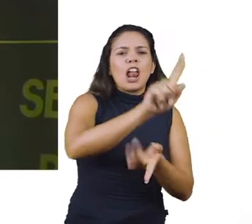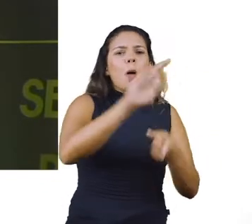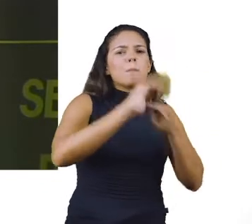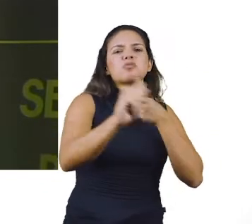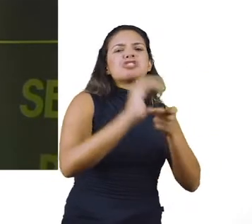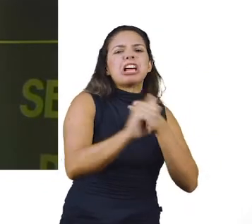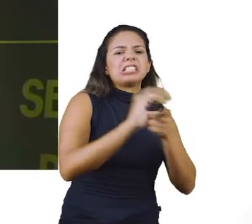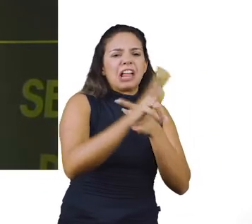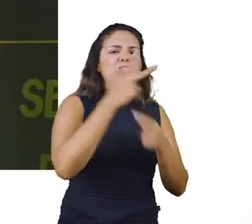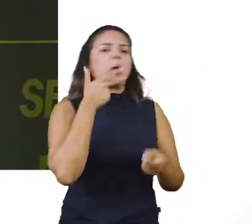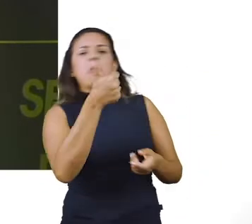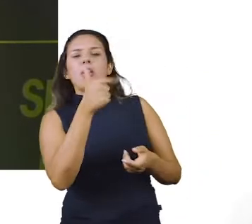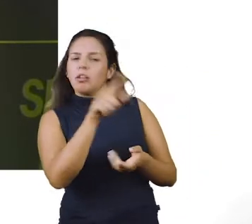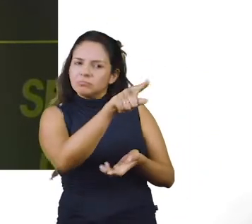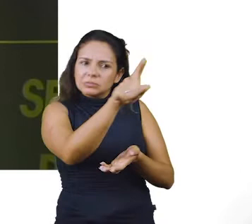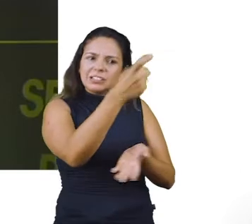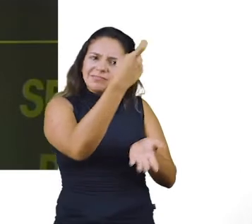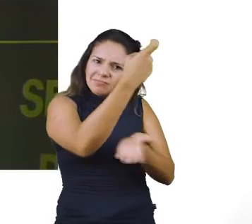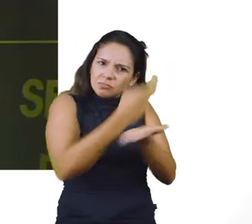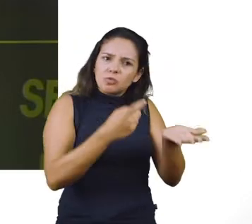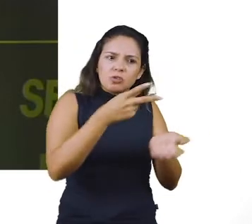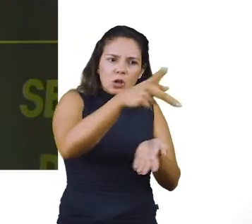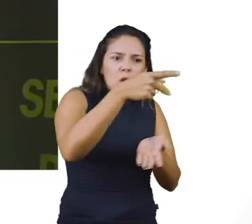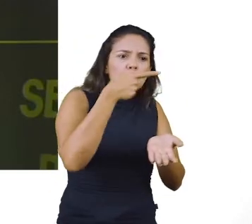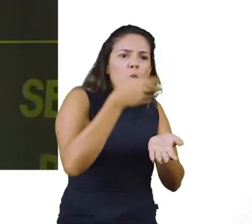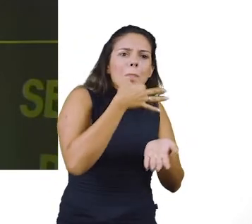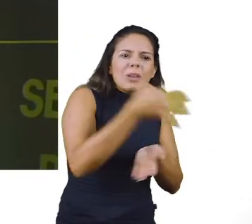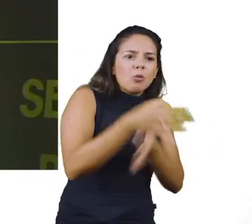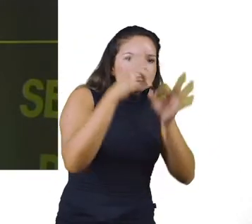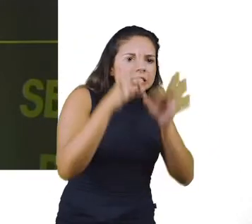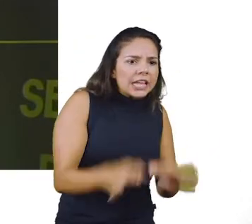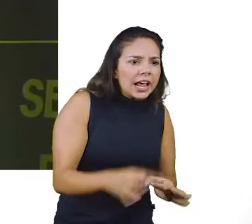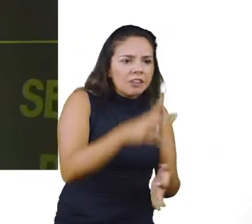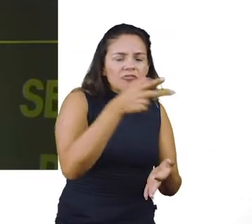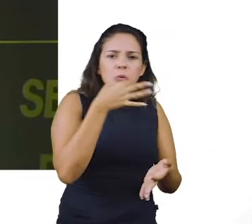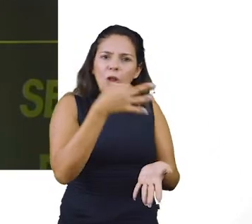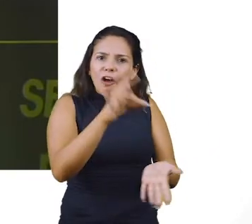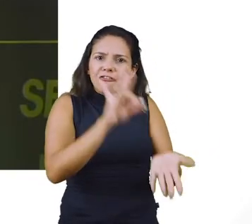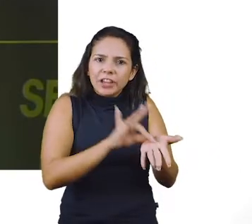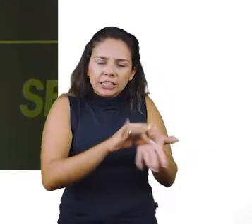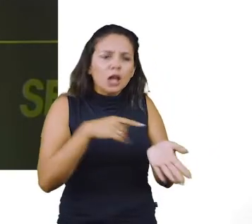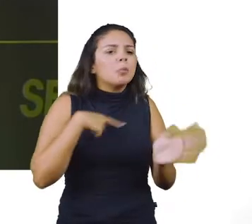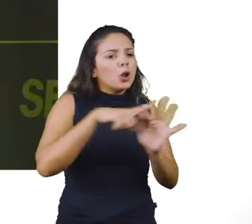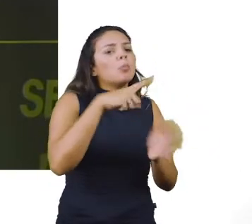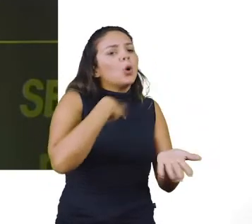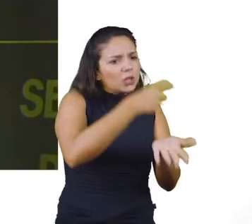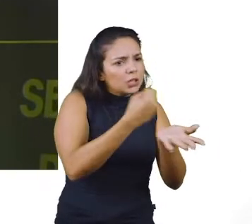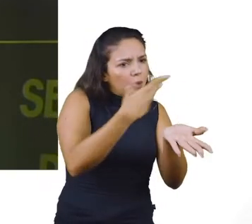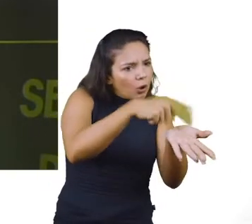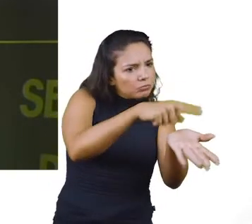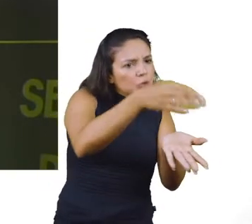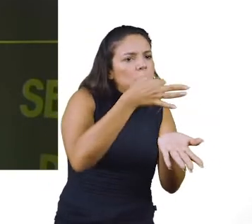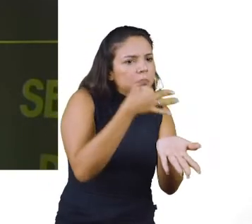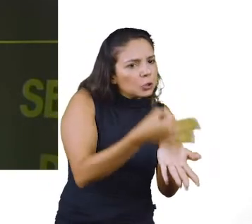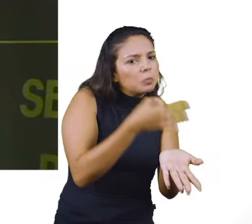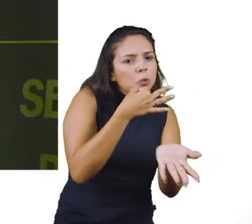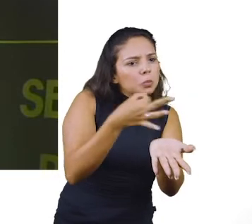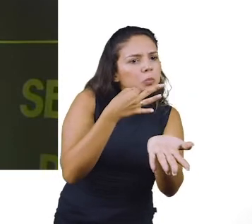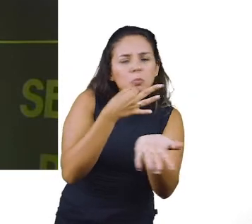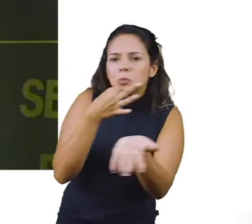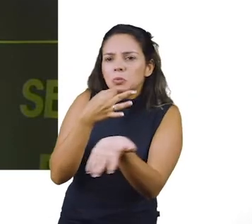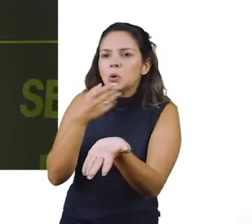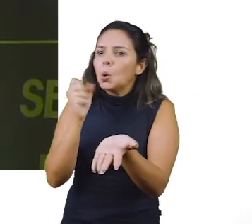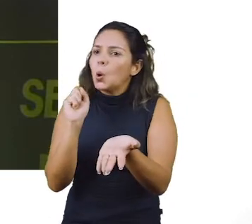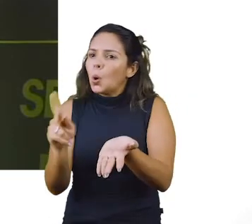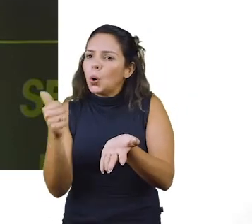te agradar, que vão realmente te ajudar na história que você está escrevendo, com bons palpites,